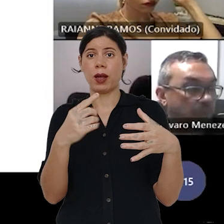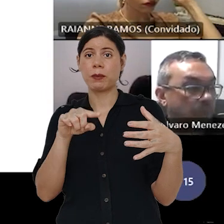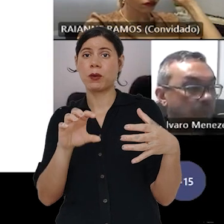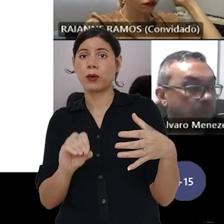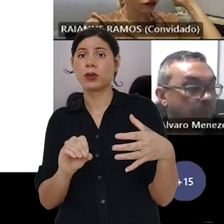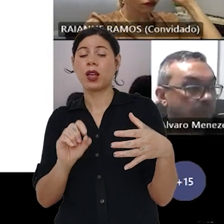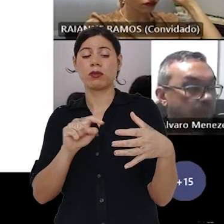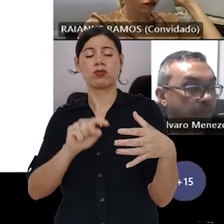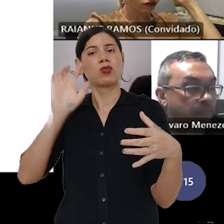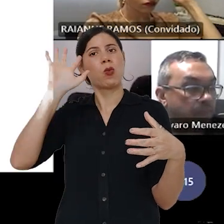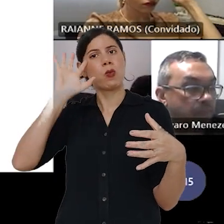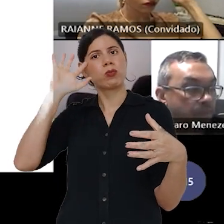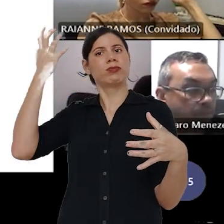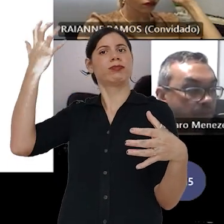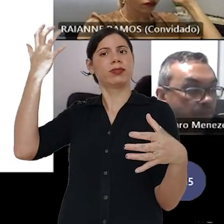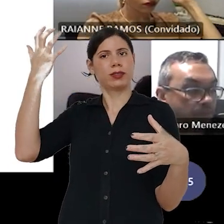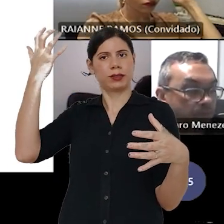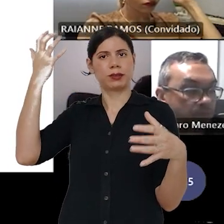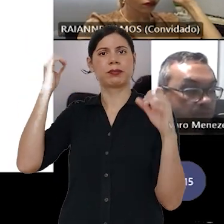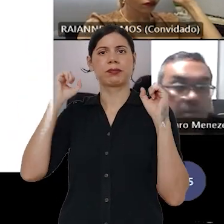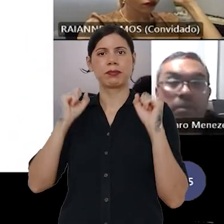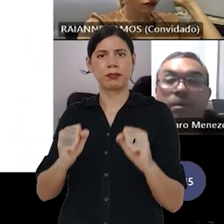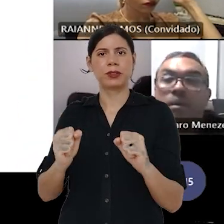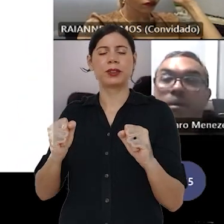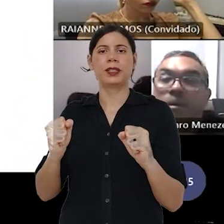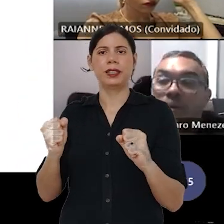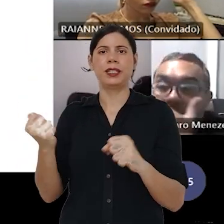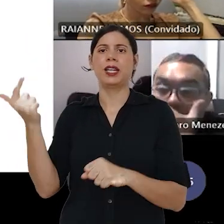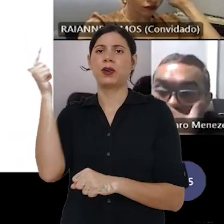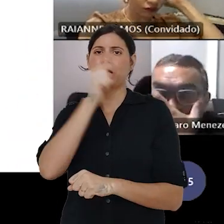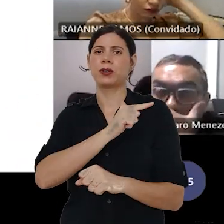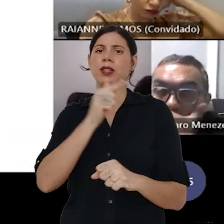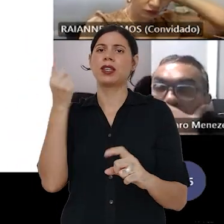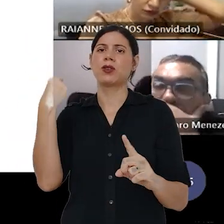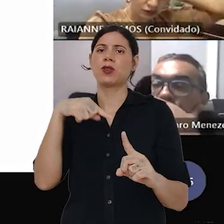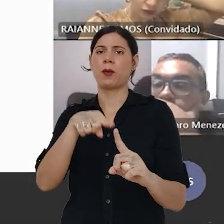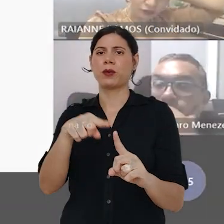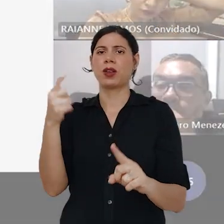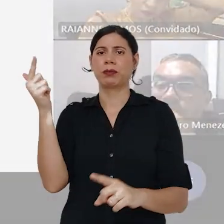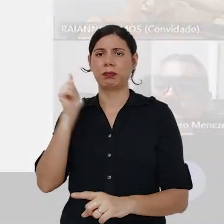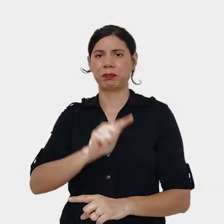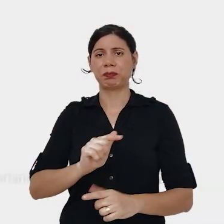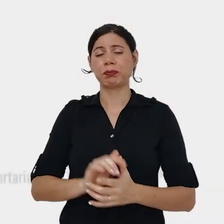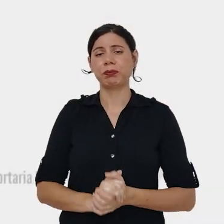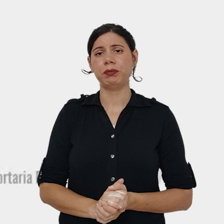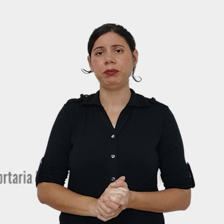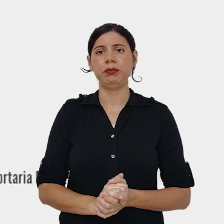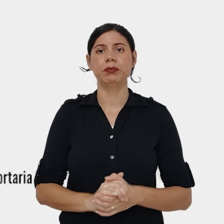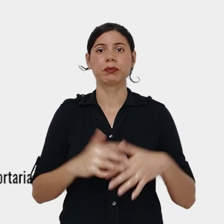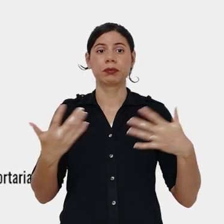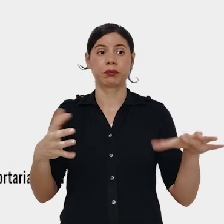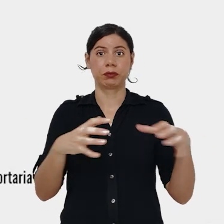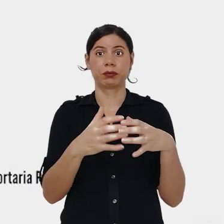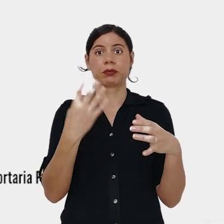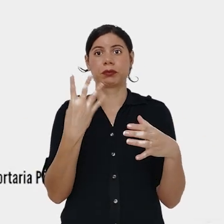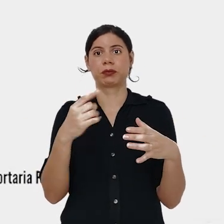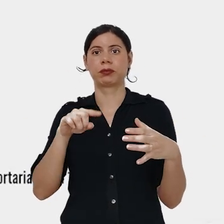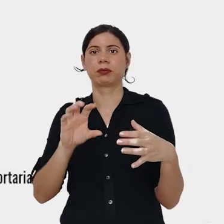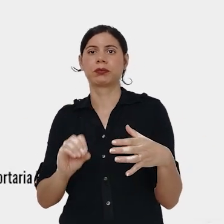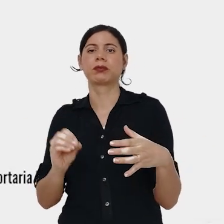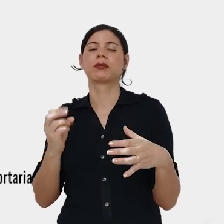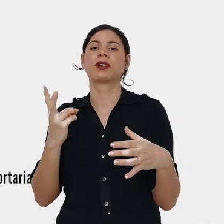4.0 se mostraram como uma solução que poderia atingir todos esses objetivos. Segundo a portaria, as